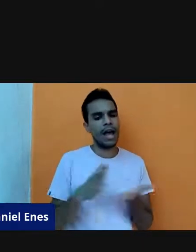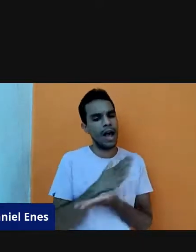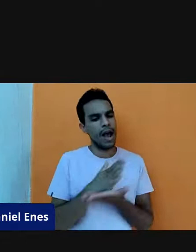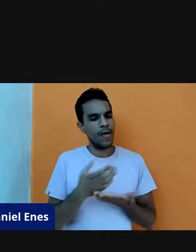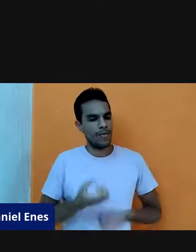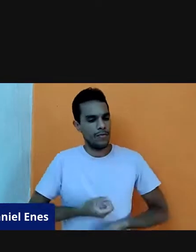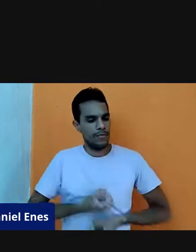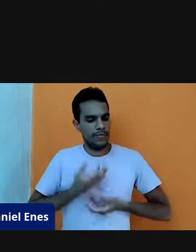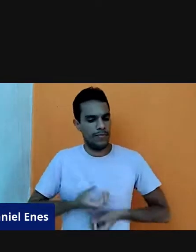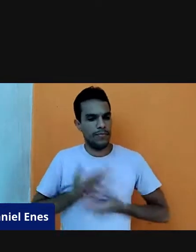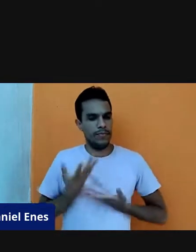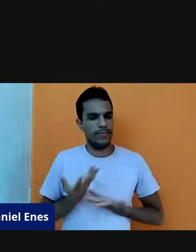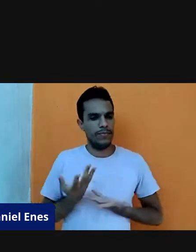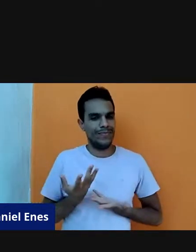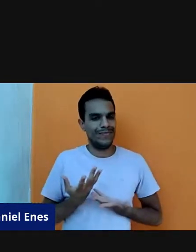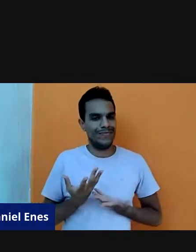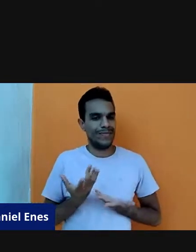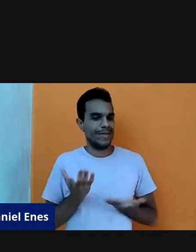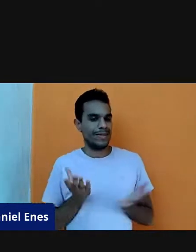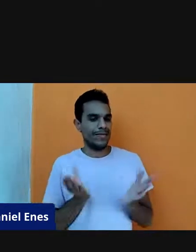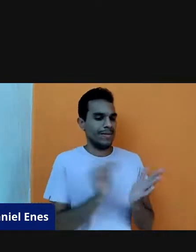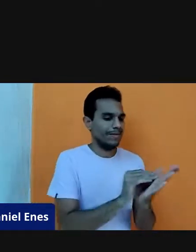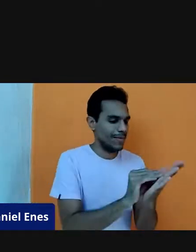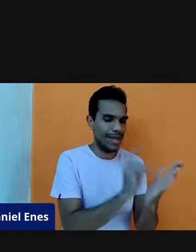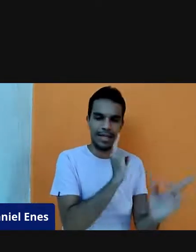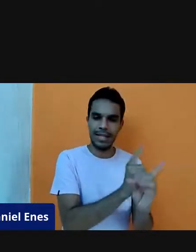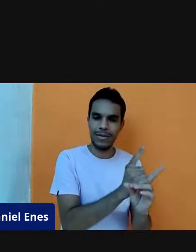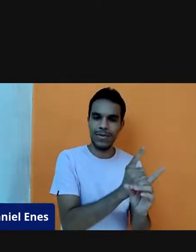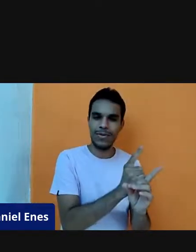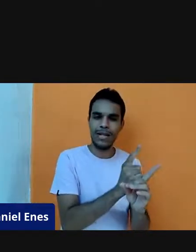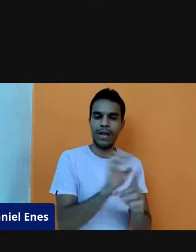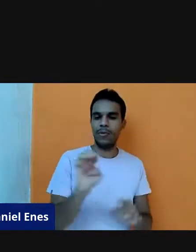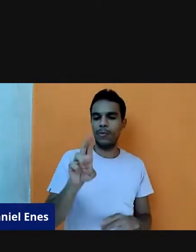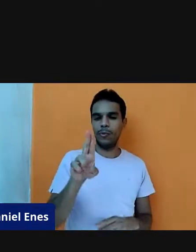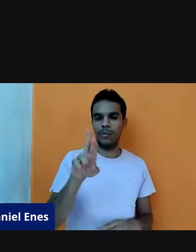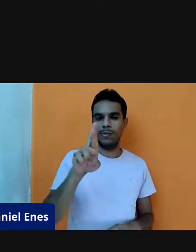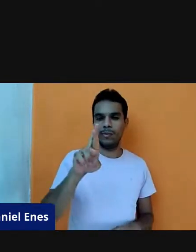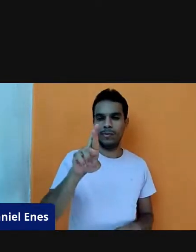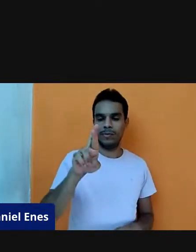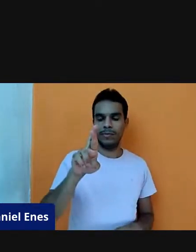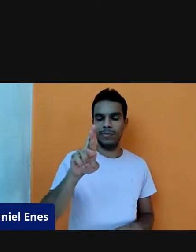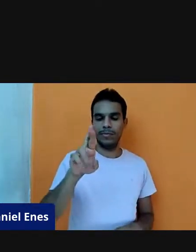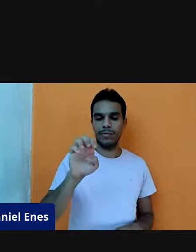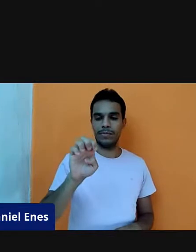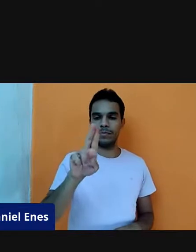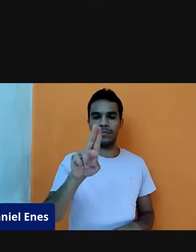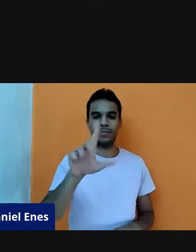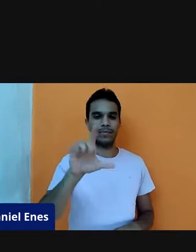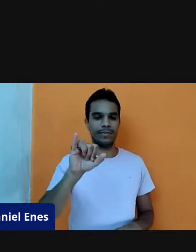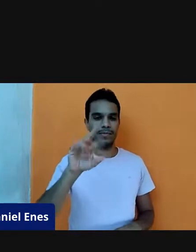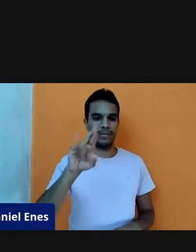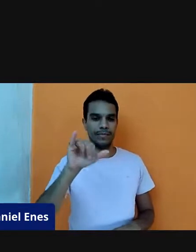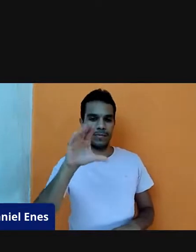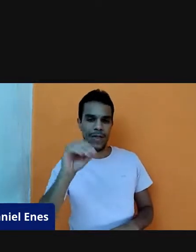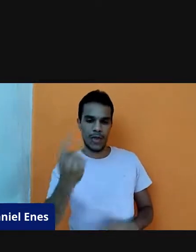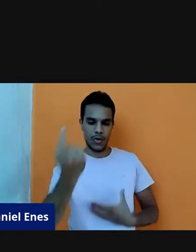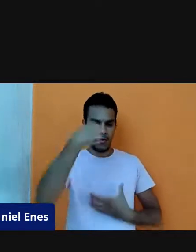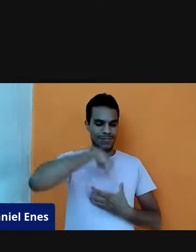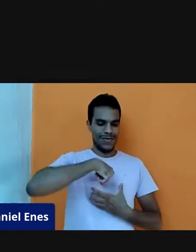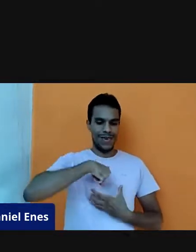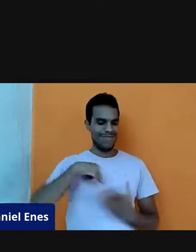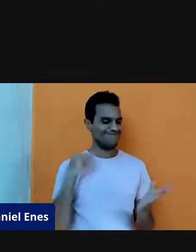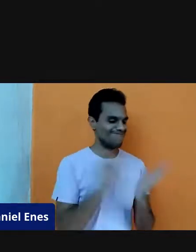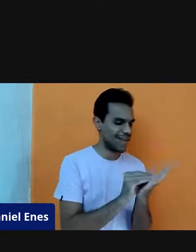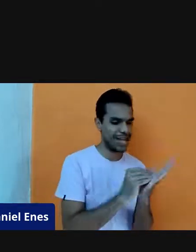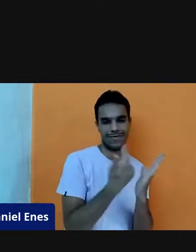onde você não tem a presença do eu lírico, onde você não tem a expressão de subjetividades, que é justamente a tendência do